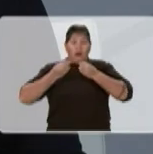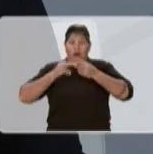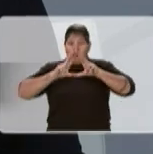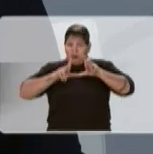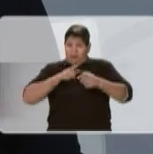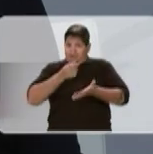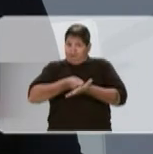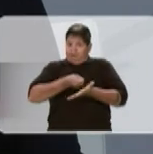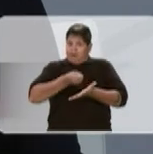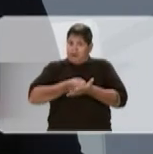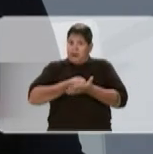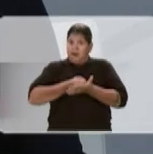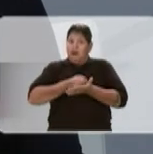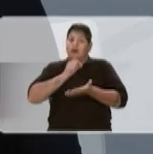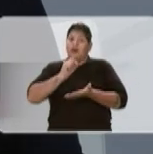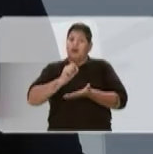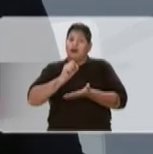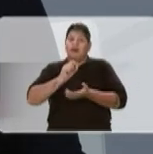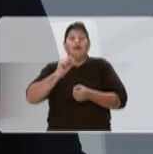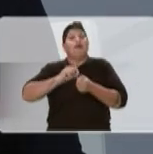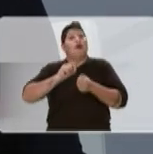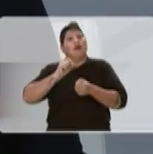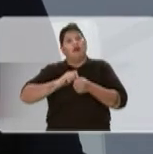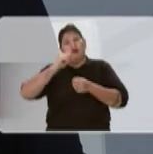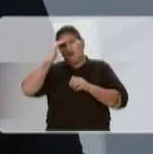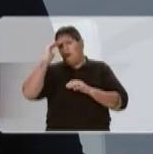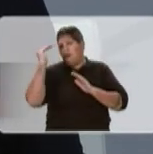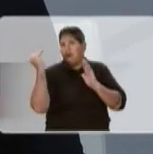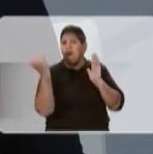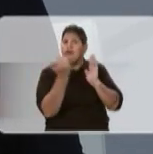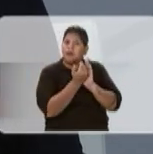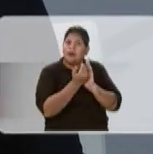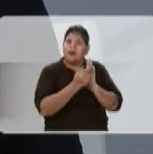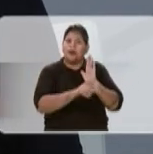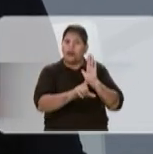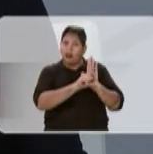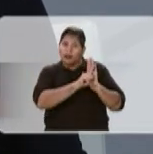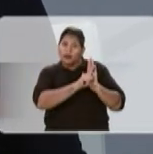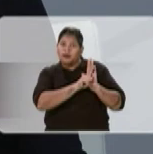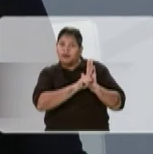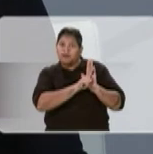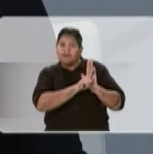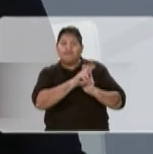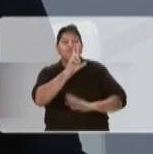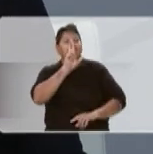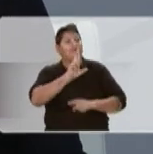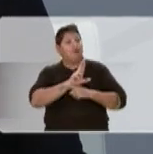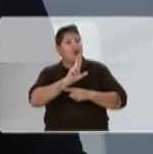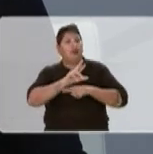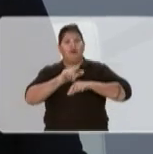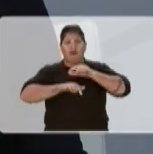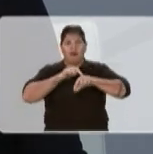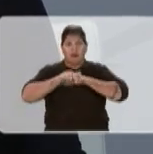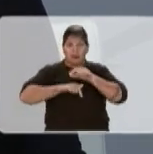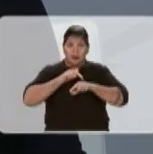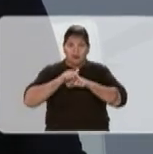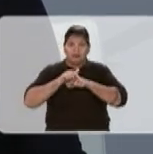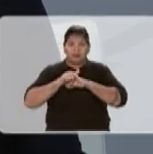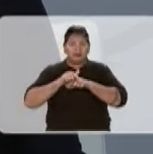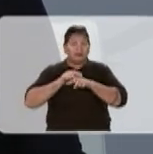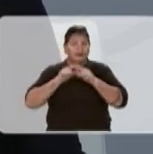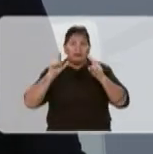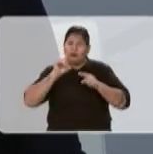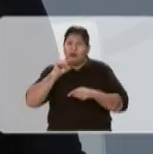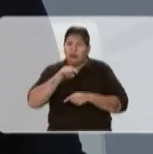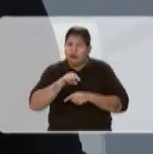sua obrigação de fazer cumprir a lei de reserva de